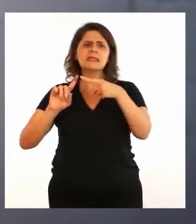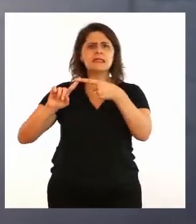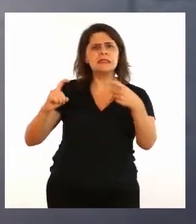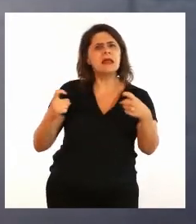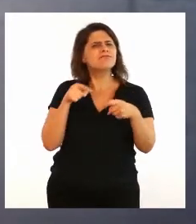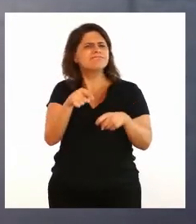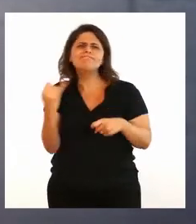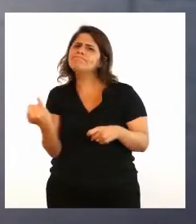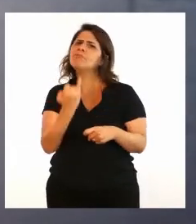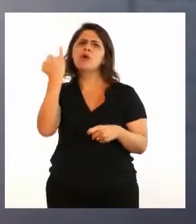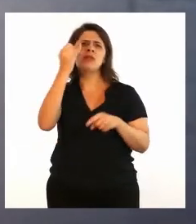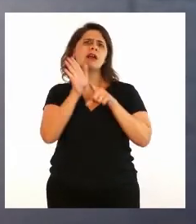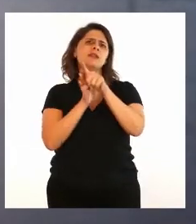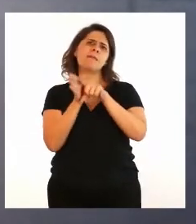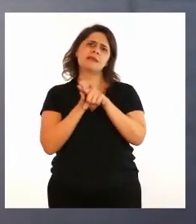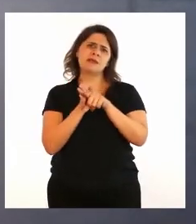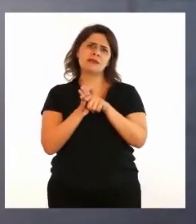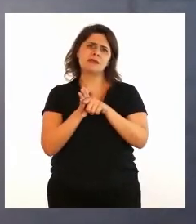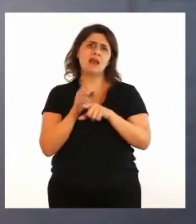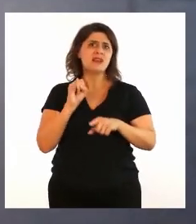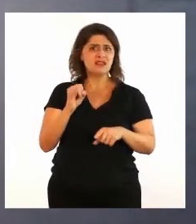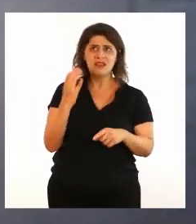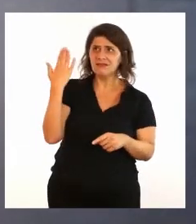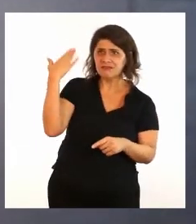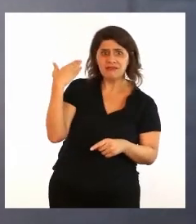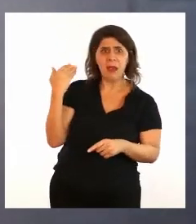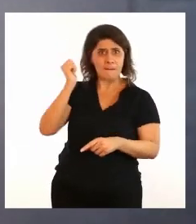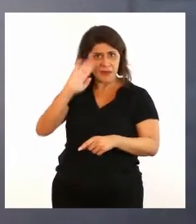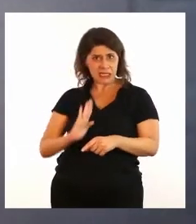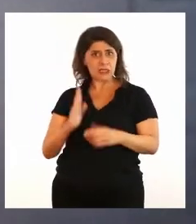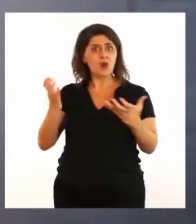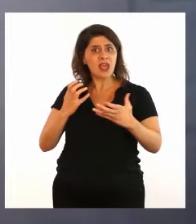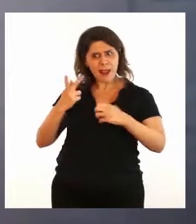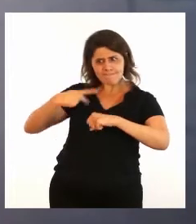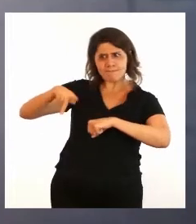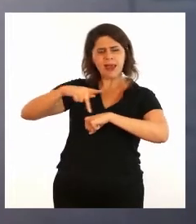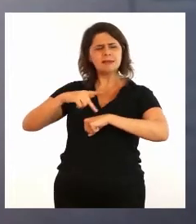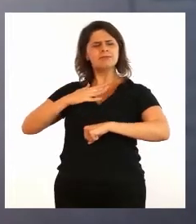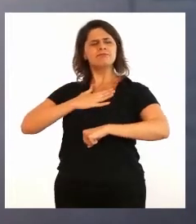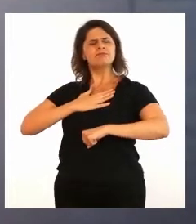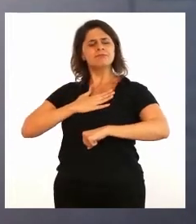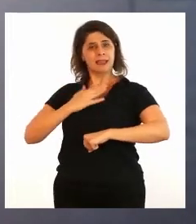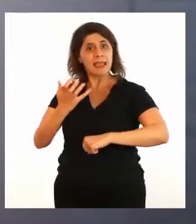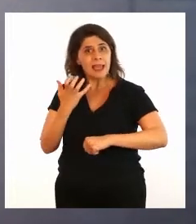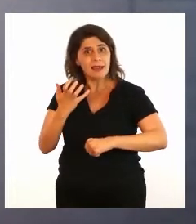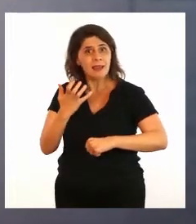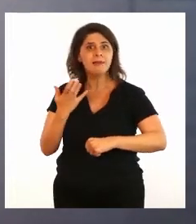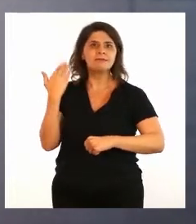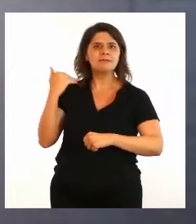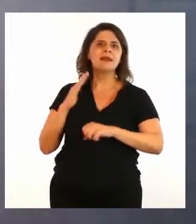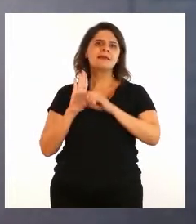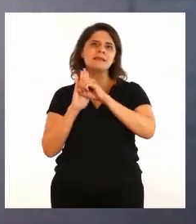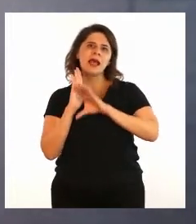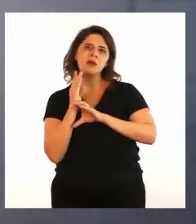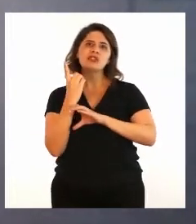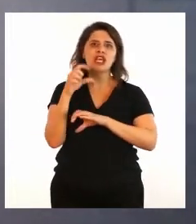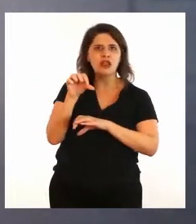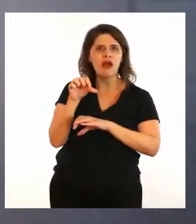científica para uma ideia de nação que se projetava no Brasil entre o final do século XIX e o início do século XX.